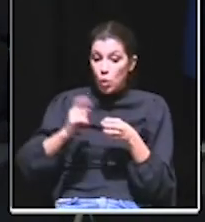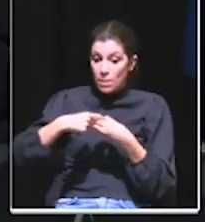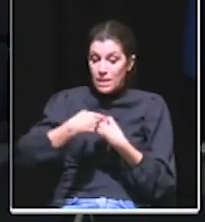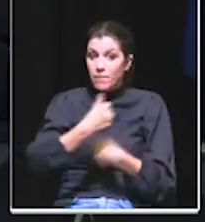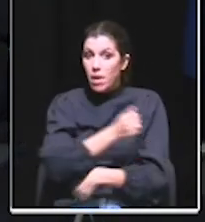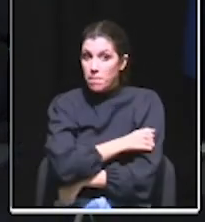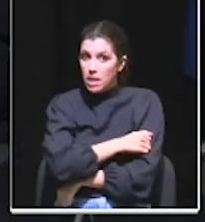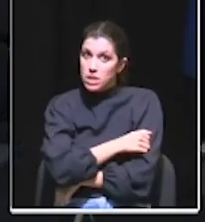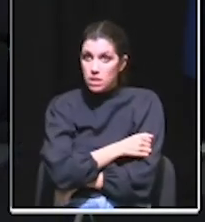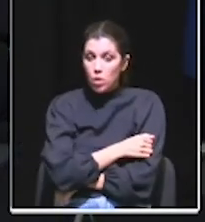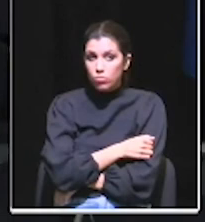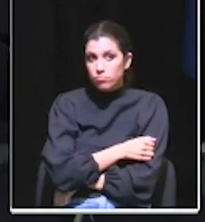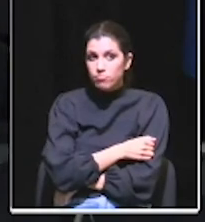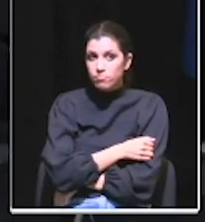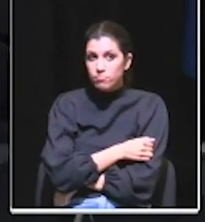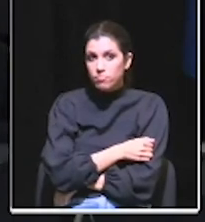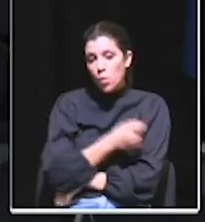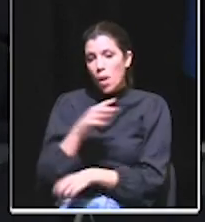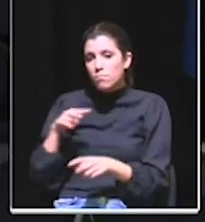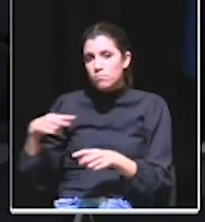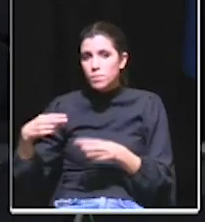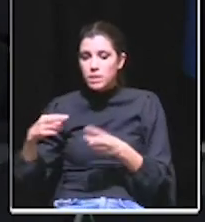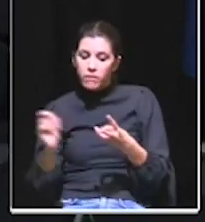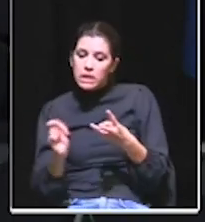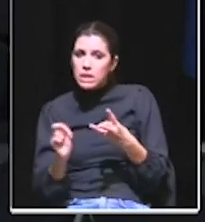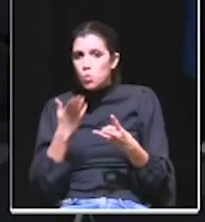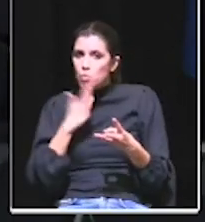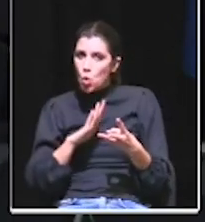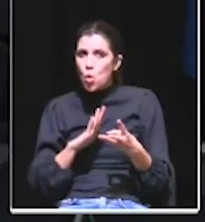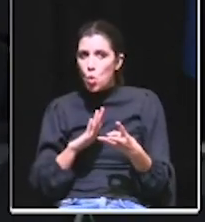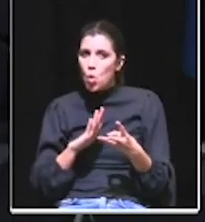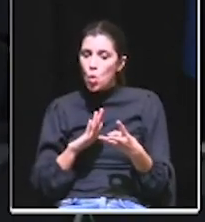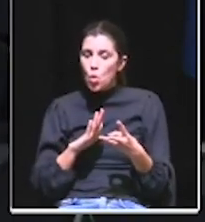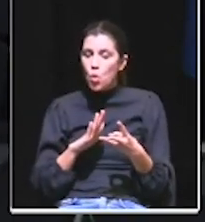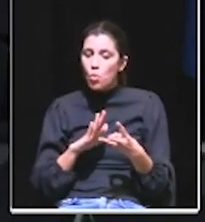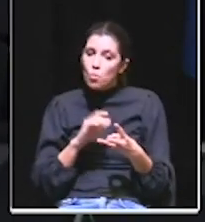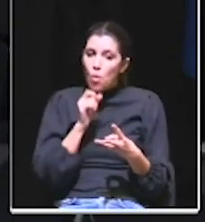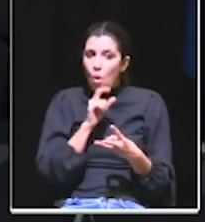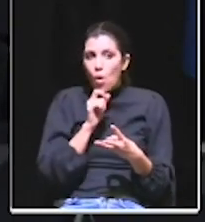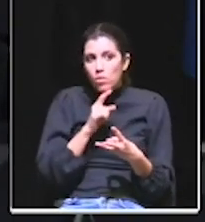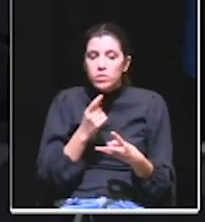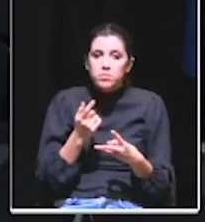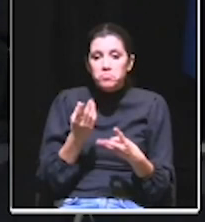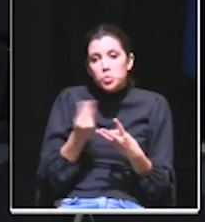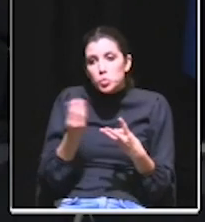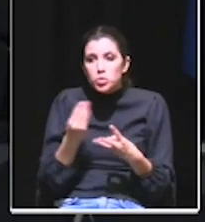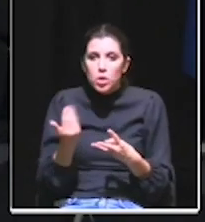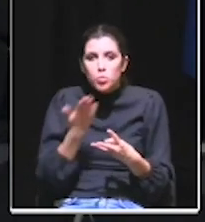habitação trazem uma terceira perspectiva sobre esta matéria, que permite talvez ser uma solução